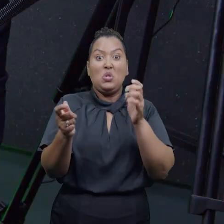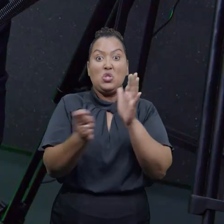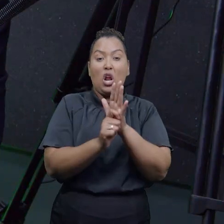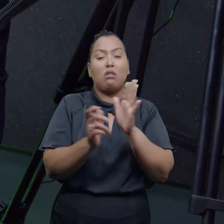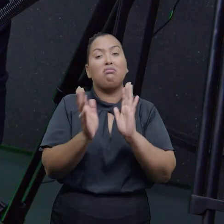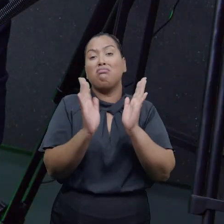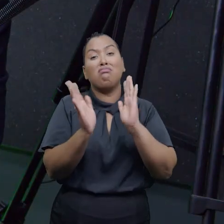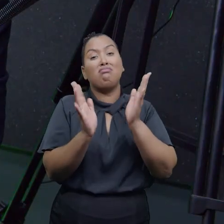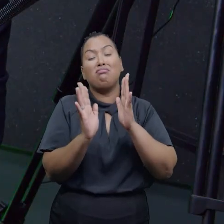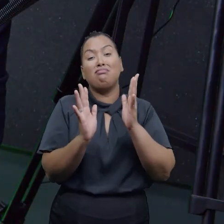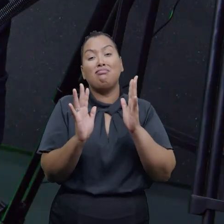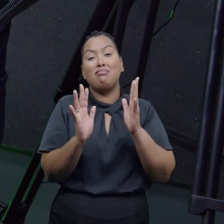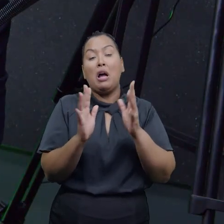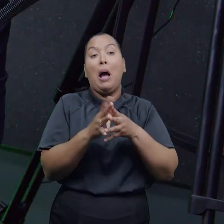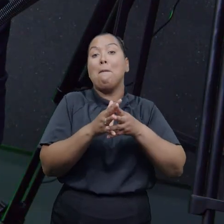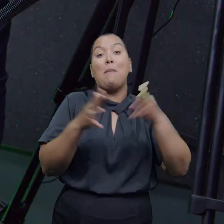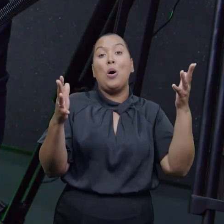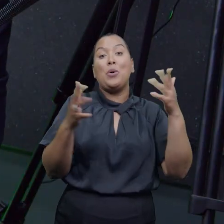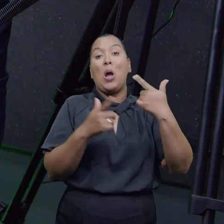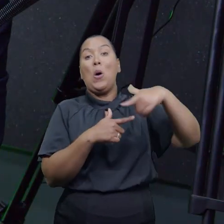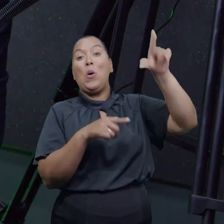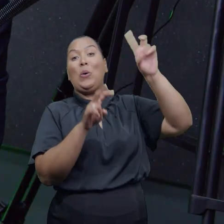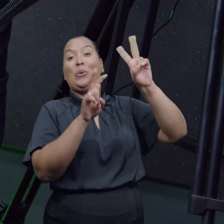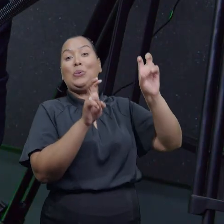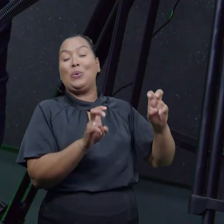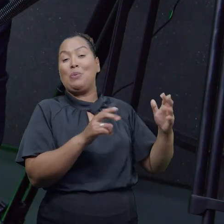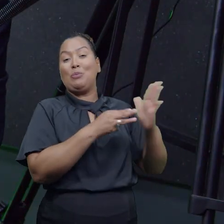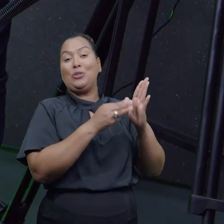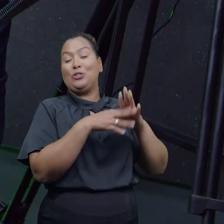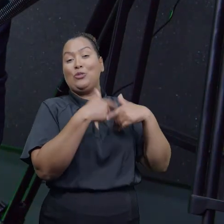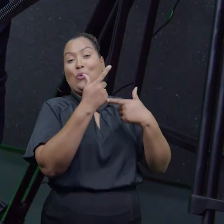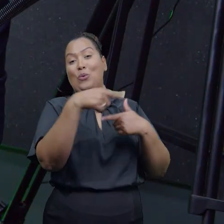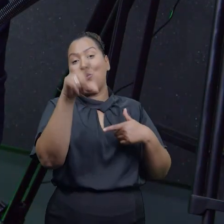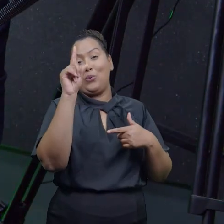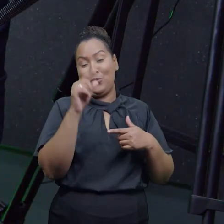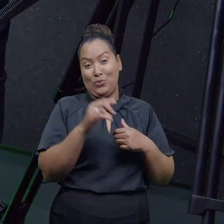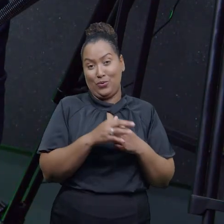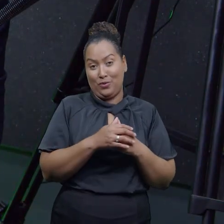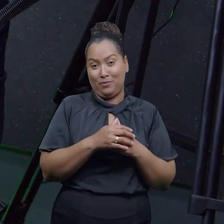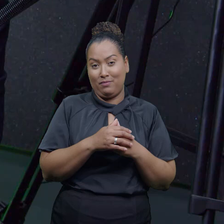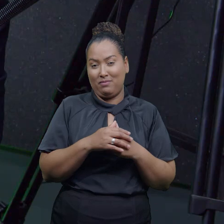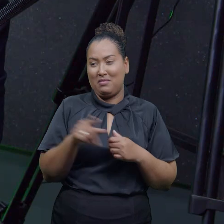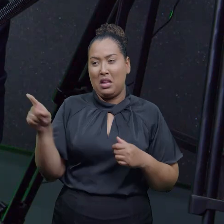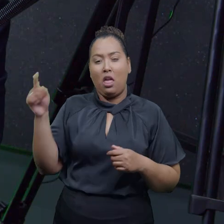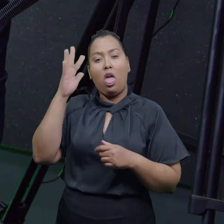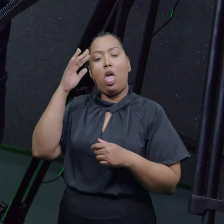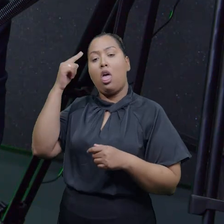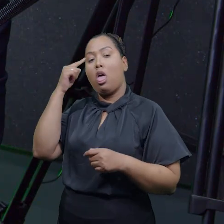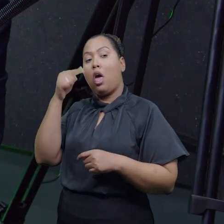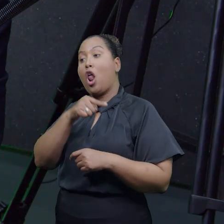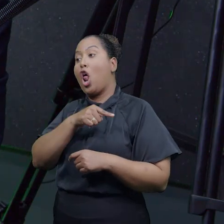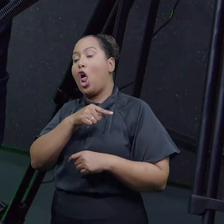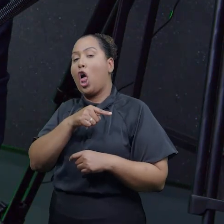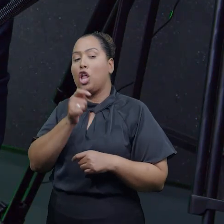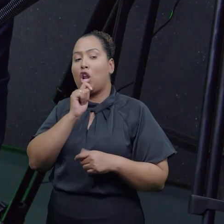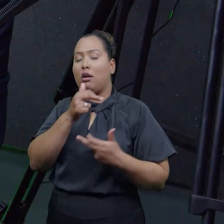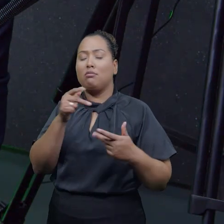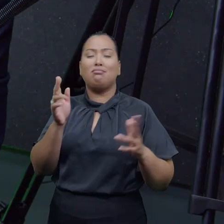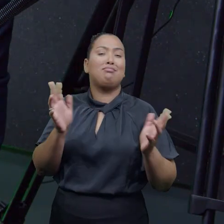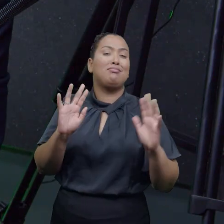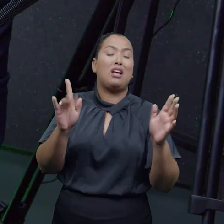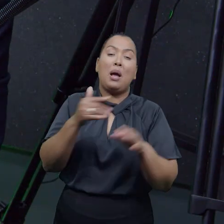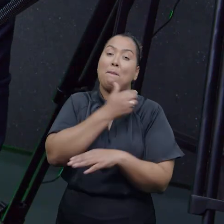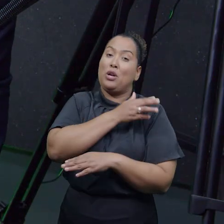hoje, que estão ali por causa disso, né? A superação desse viés preconceituoso, eu acho